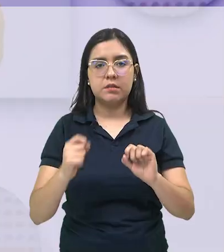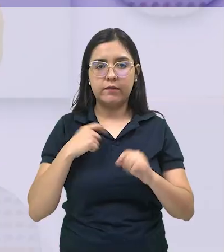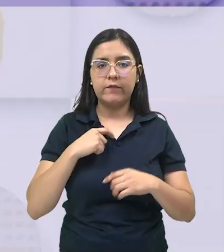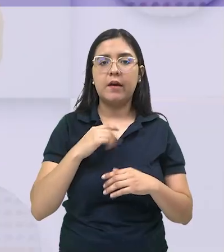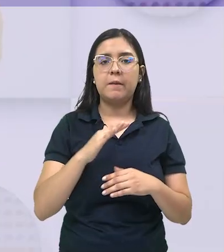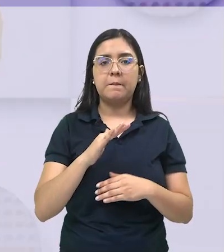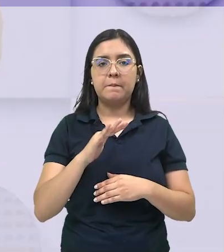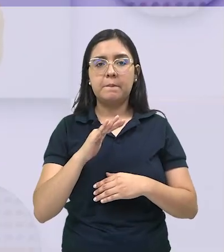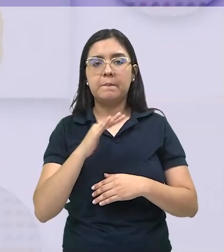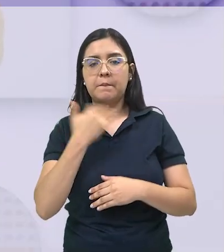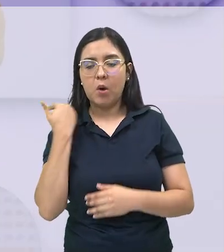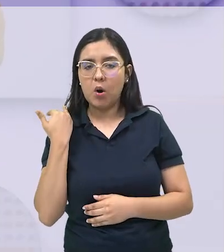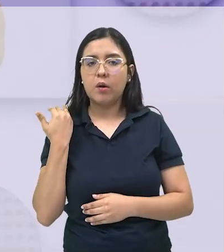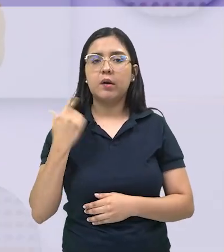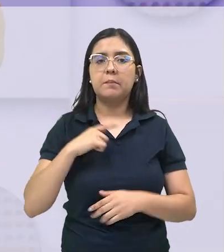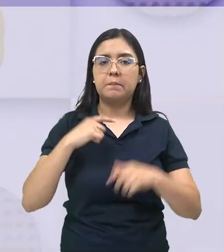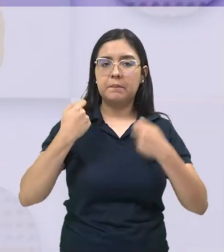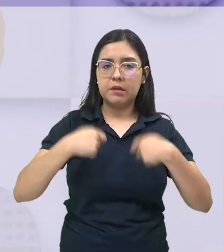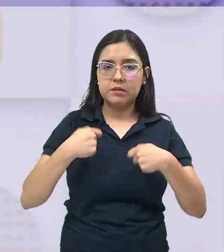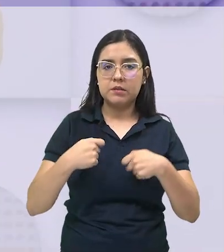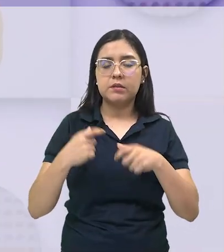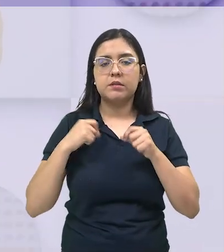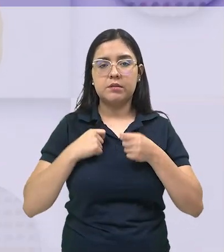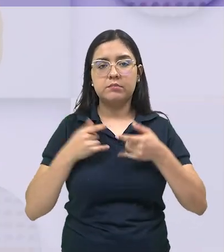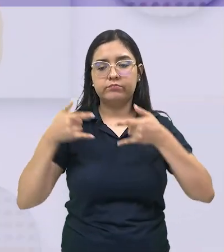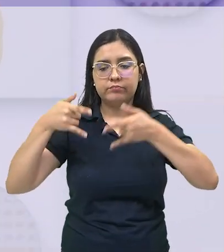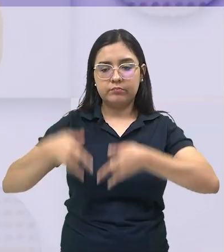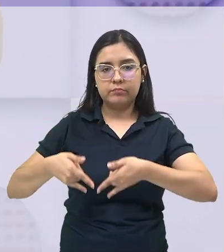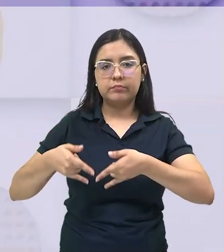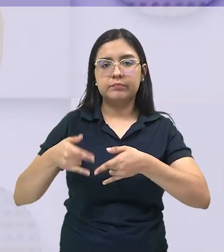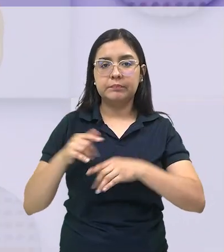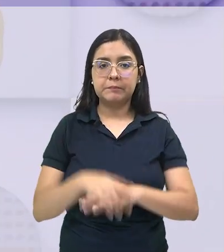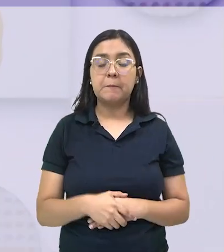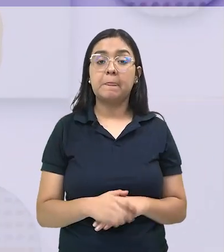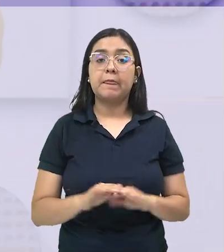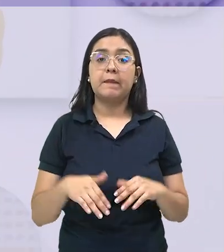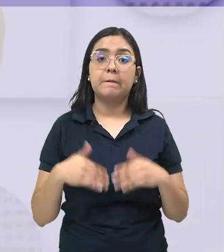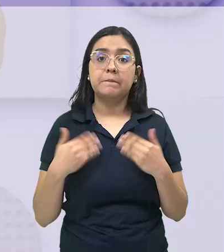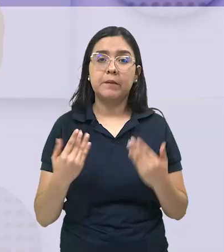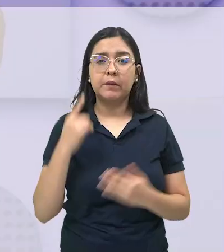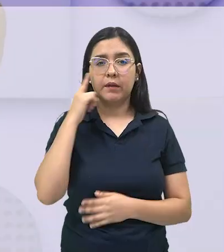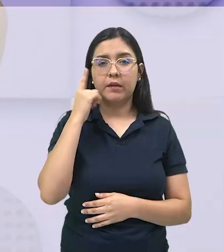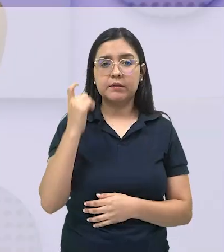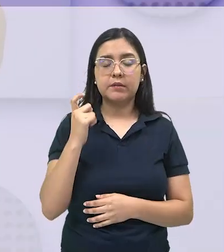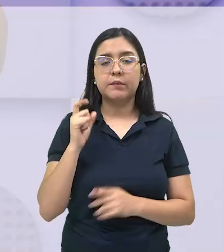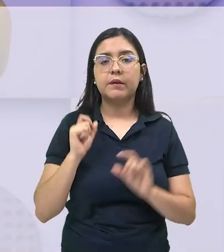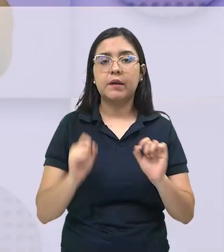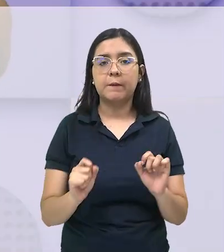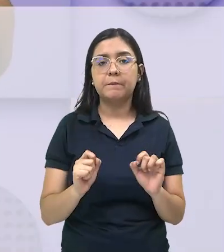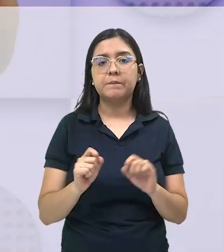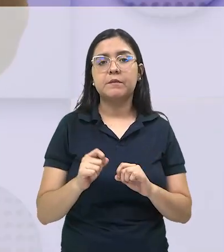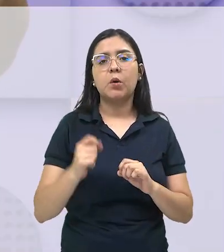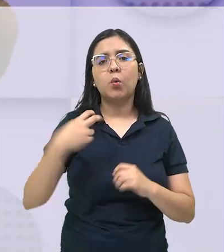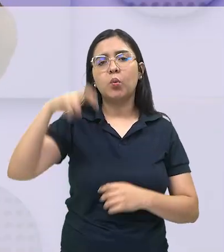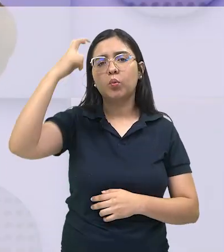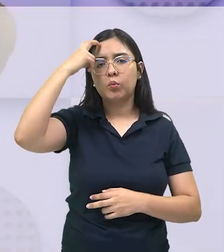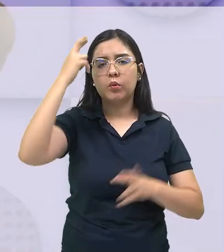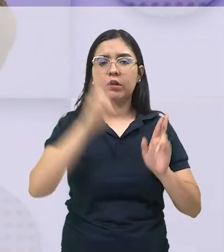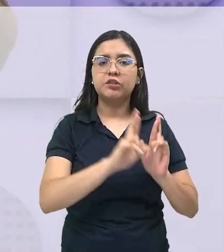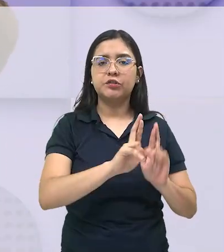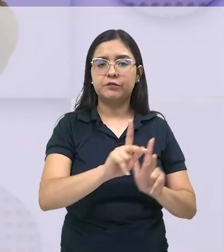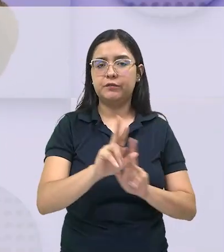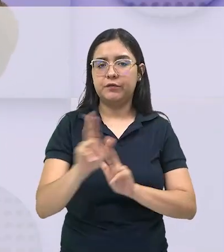deste mesmo jeito. O corpo dele tem que voltar para a terra, né? E é muito interessante que são culturas